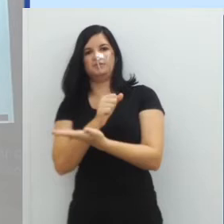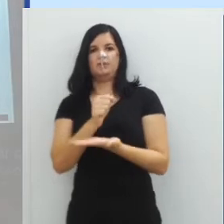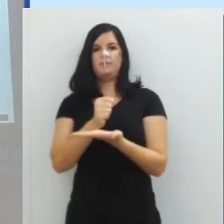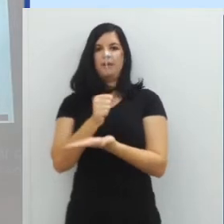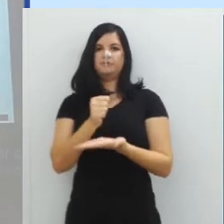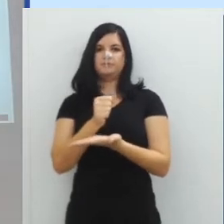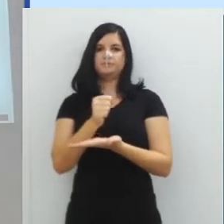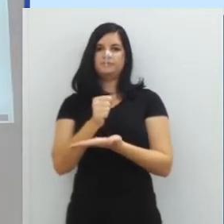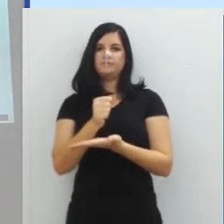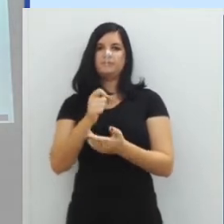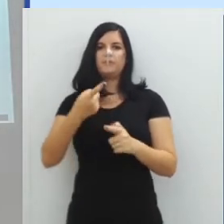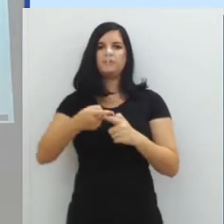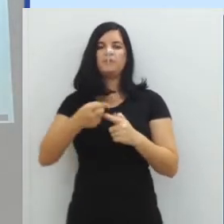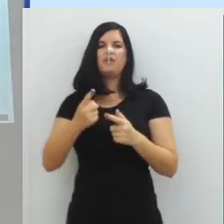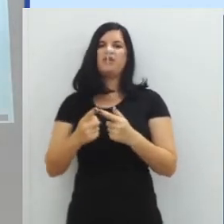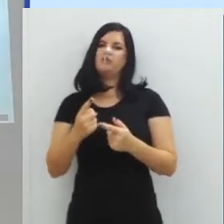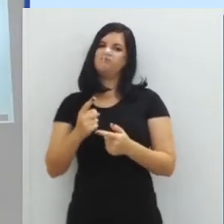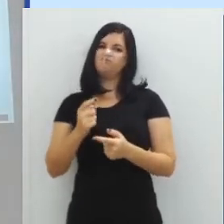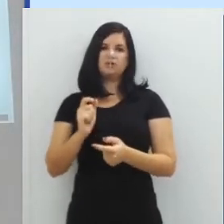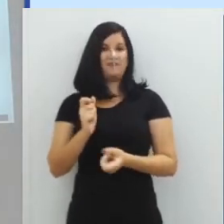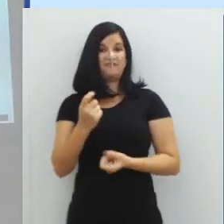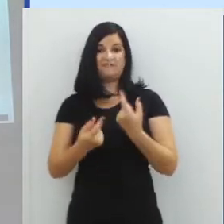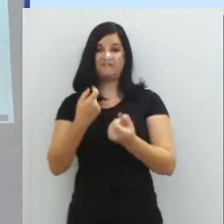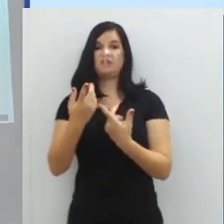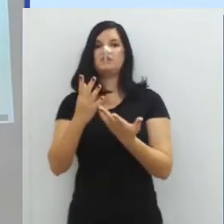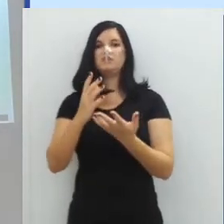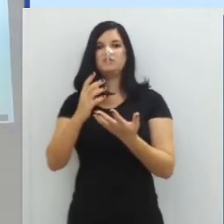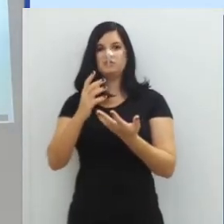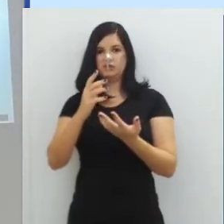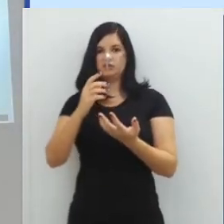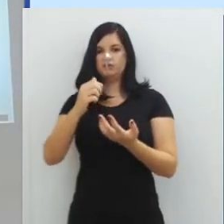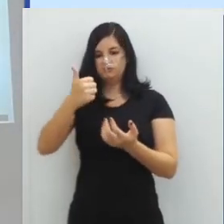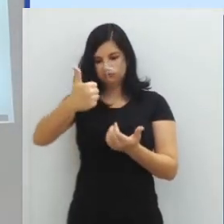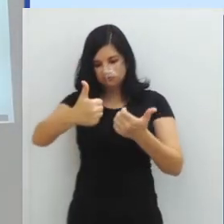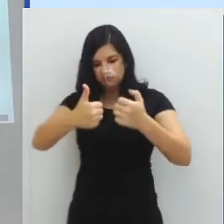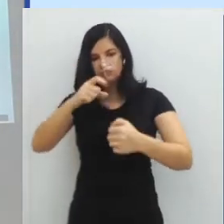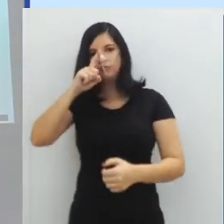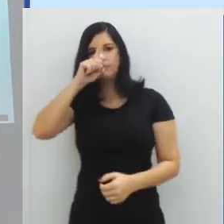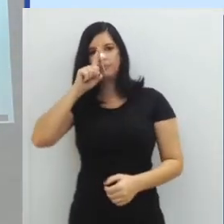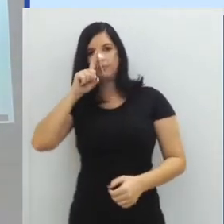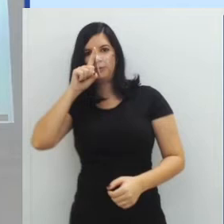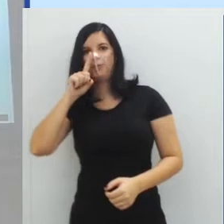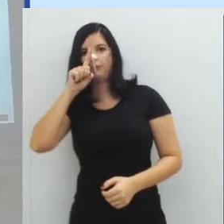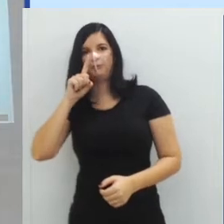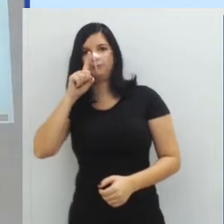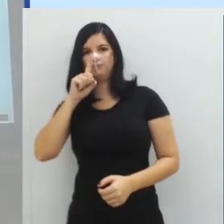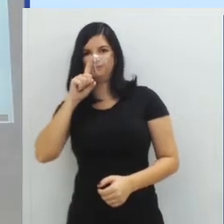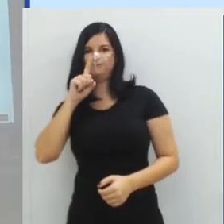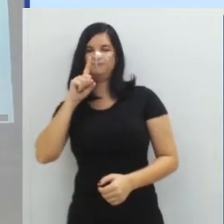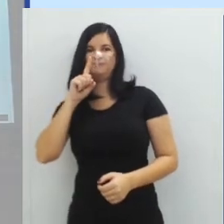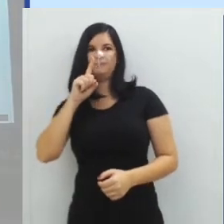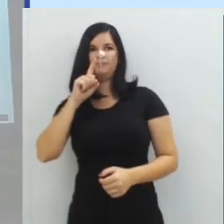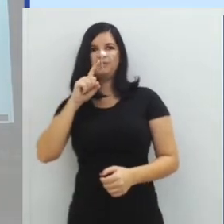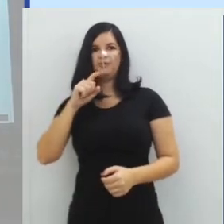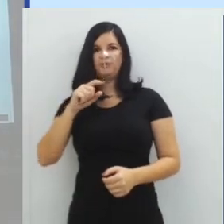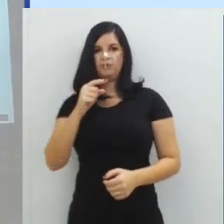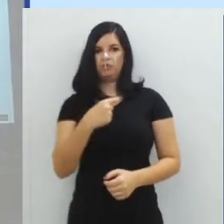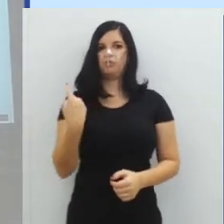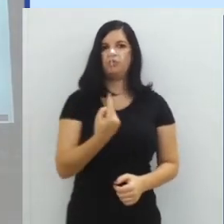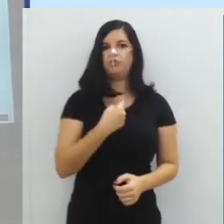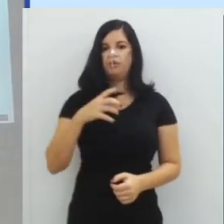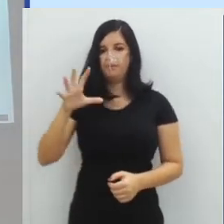Porque muitas vezes essas soluções elas são bem perigosas para nós. Então a gente não vai estar lá pegando